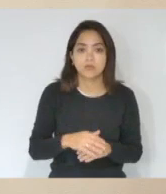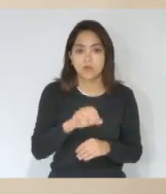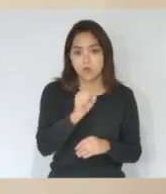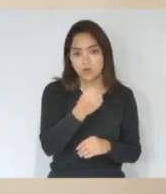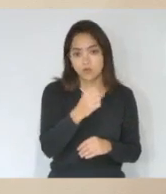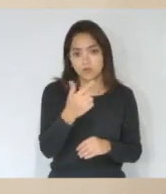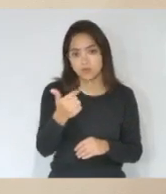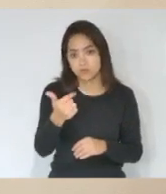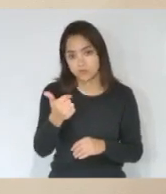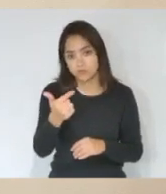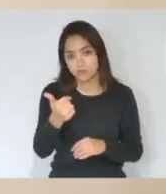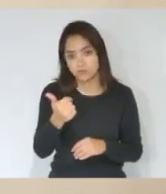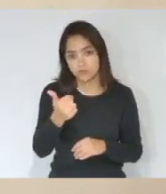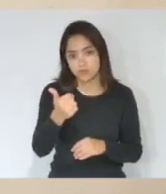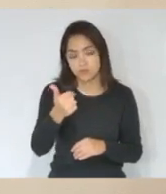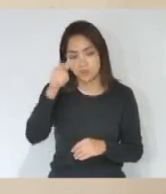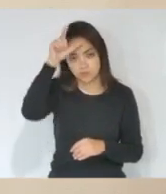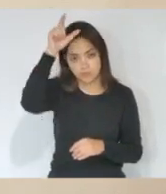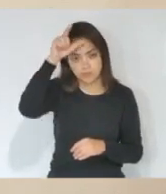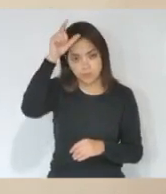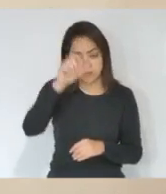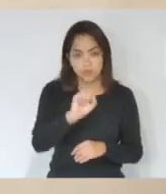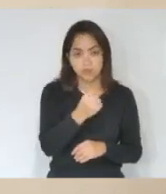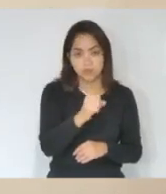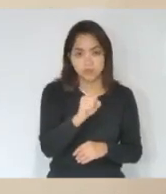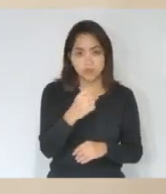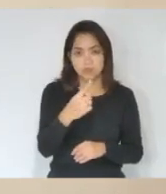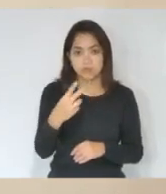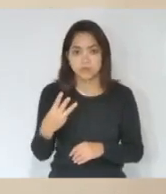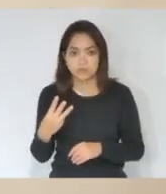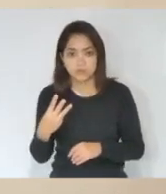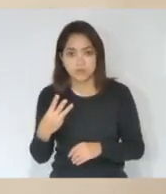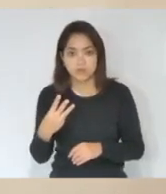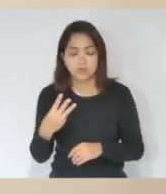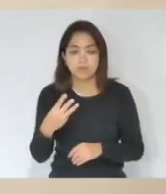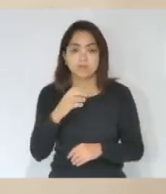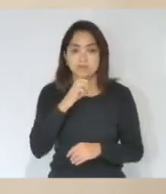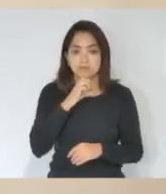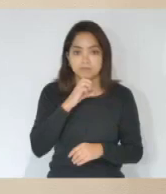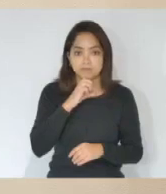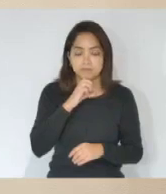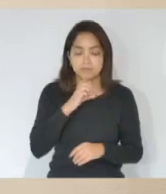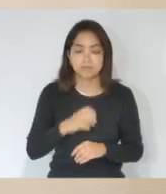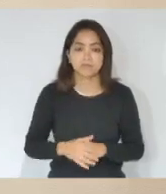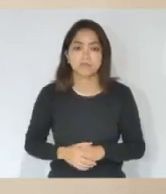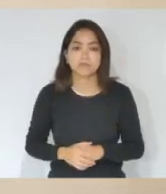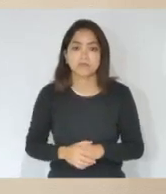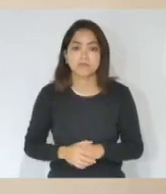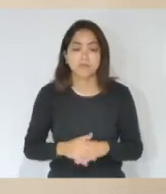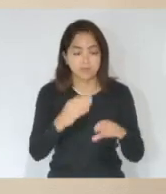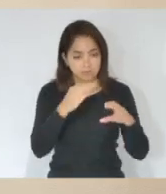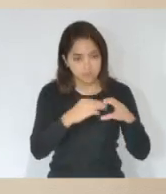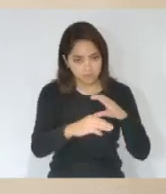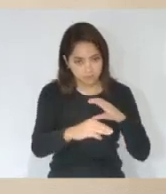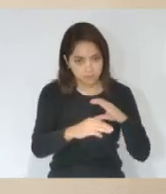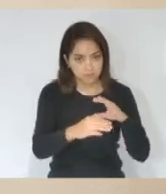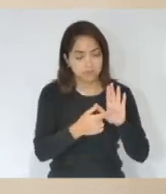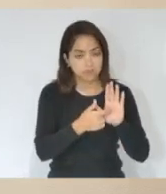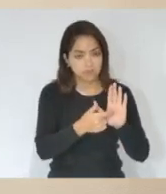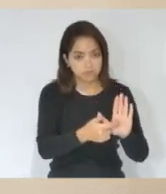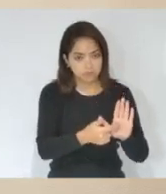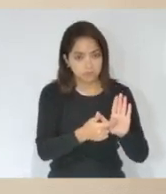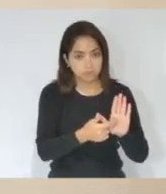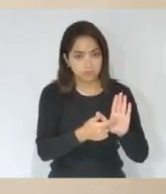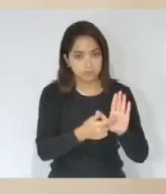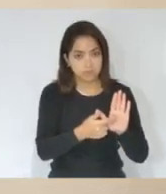812, deputado Sargento Lima. 813, deputado Felipe Estevão. A presidência comunica ainda que encaminhará aos destinatários, conforme determina